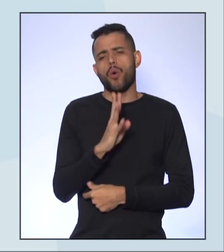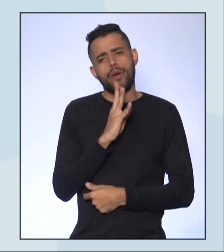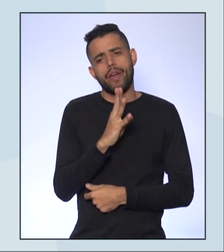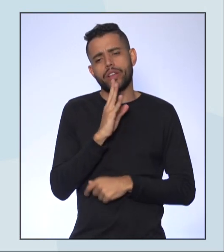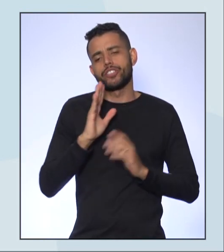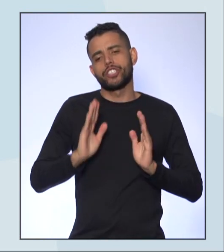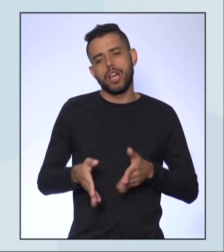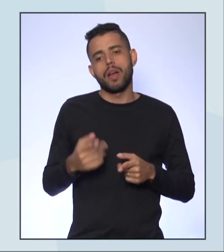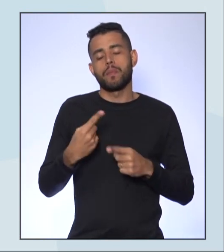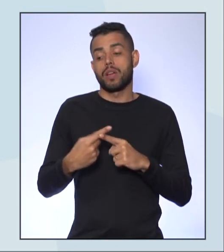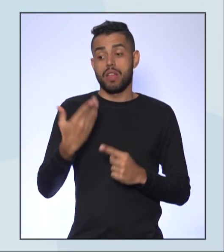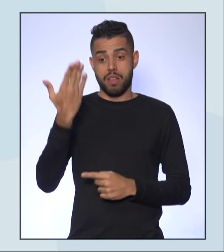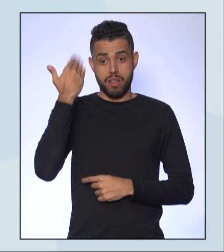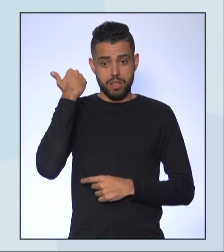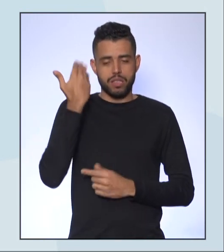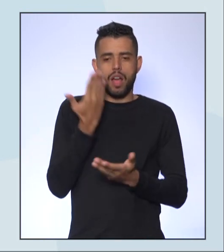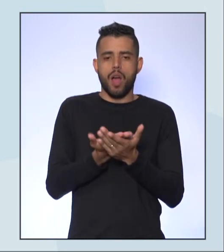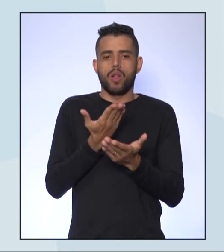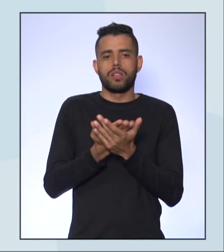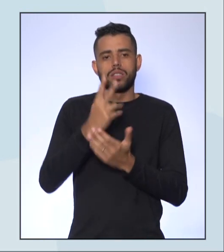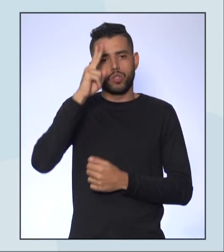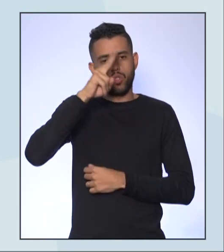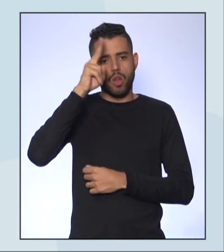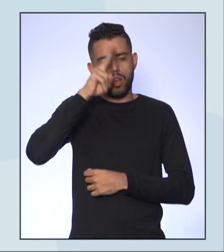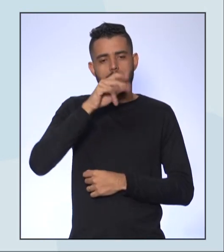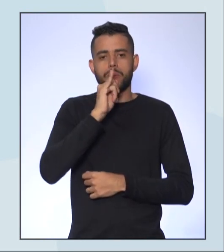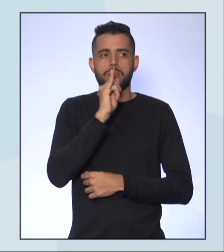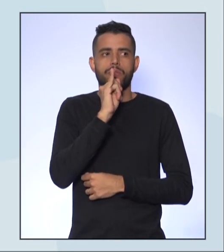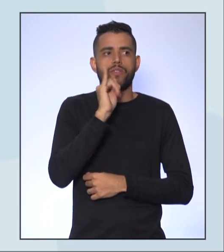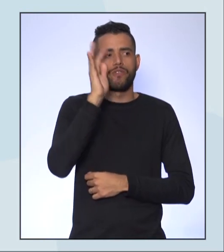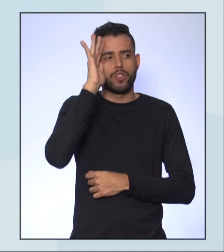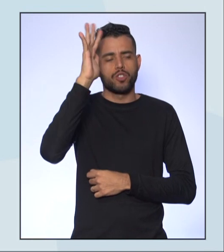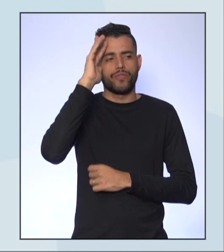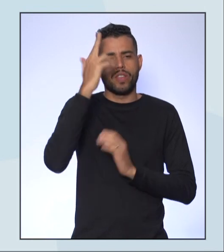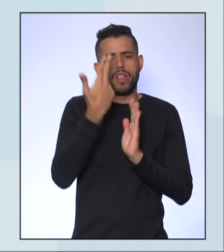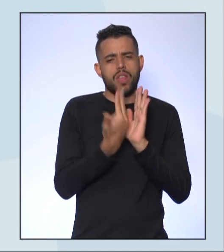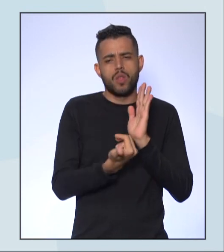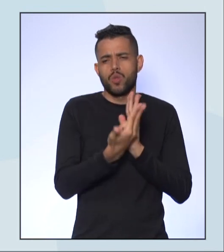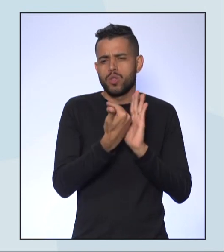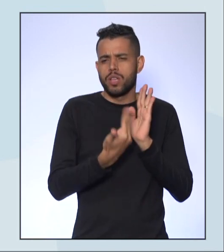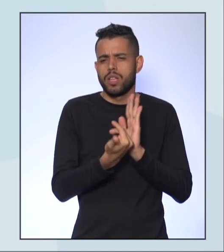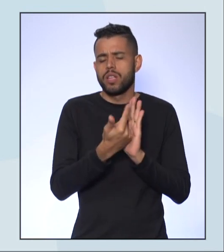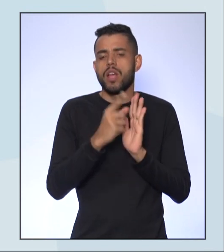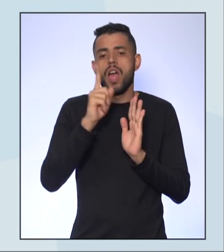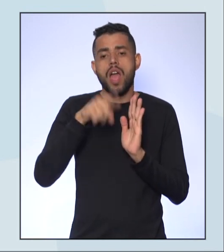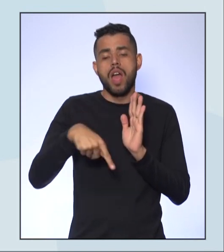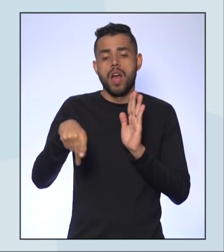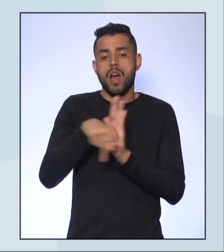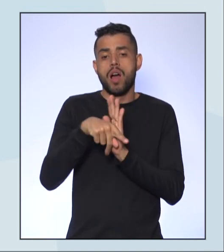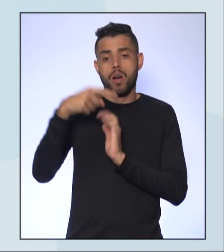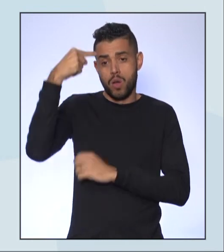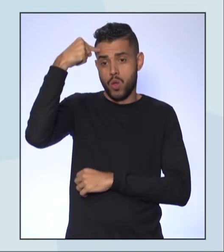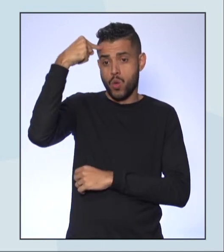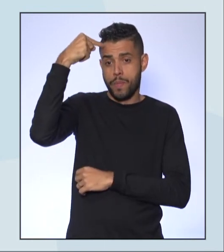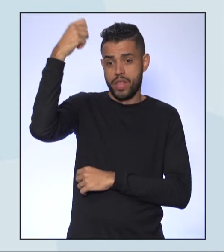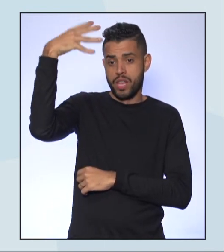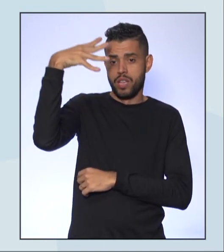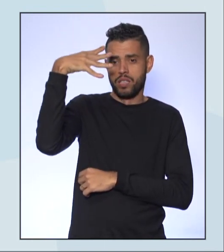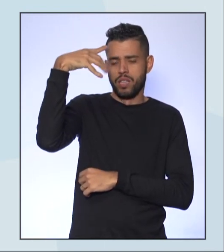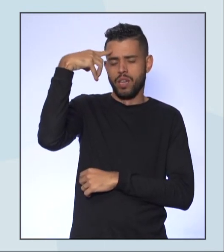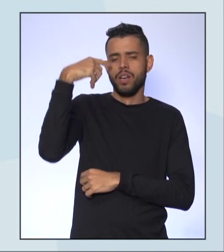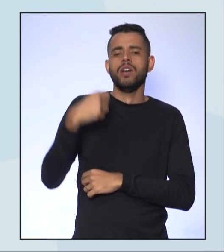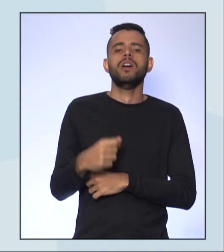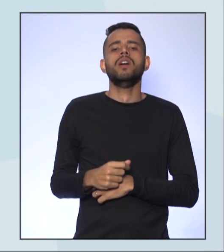essas aulas de história, por exemplo, filosofia da ilustração. Né? São os filósofos iluministas, certo?